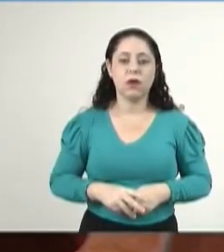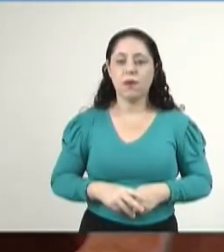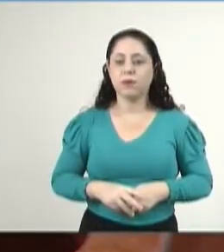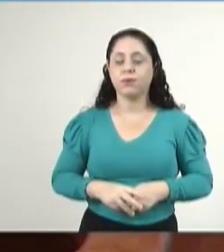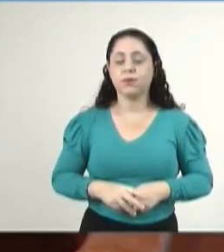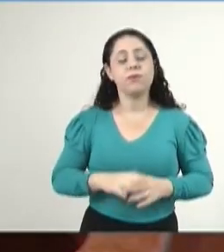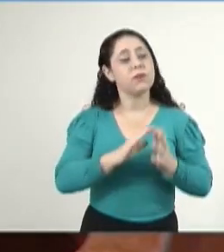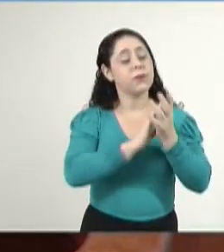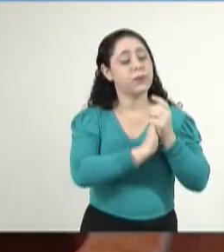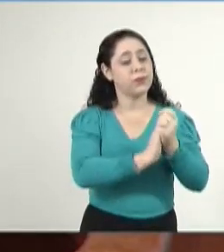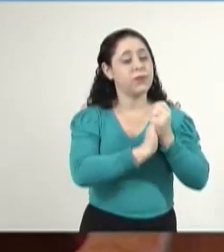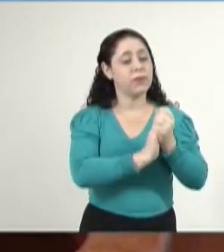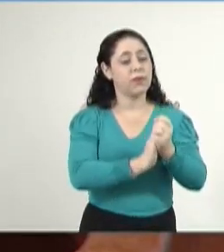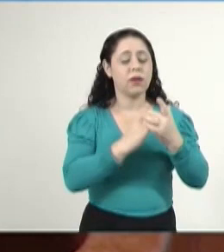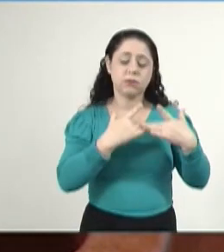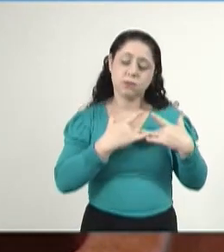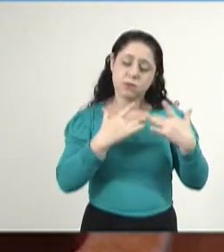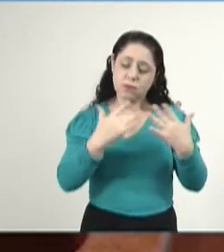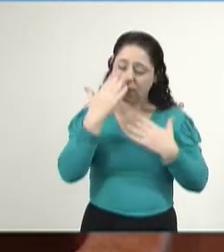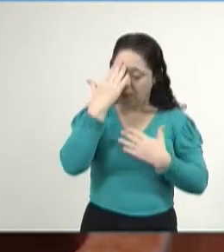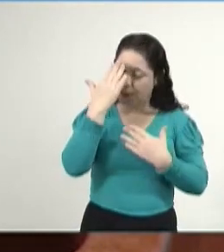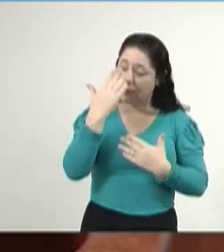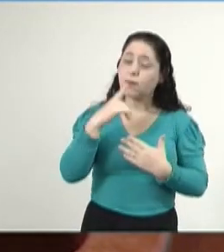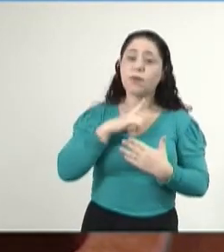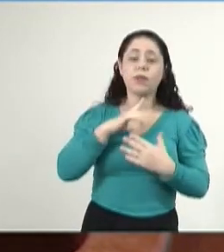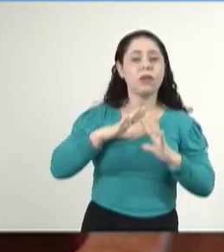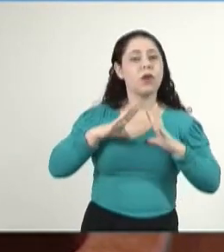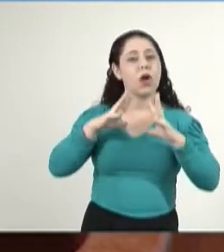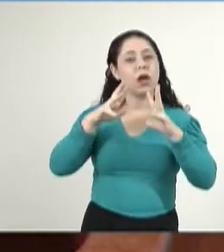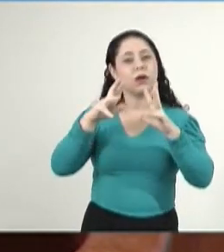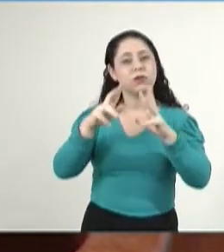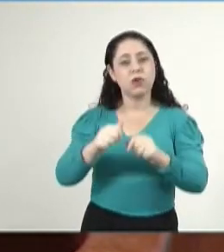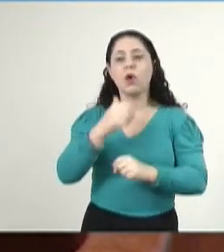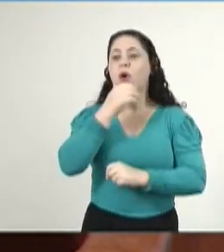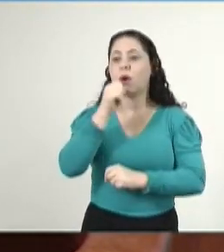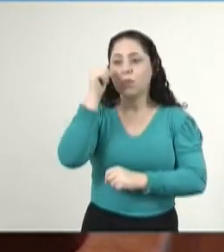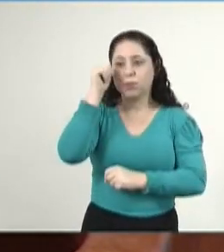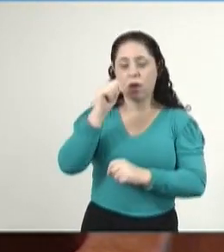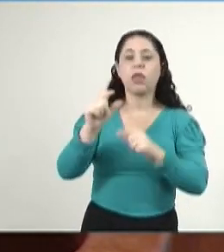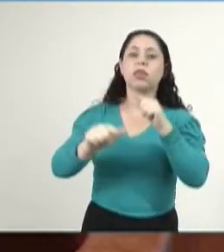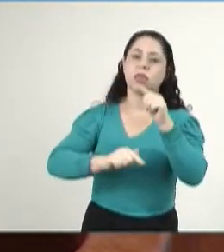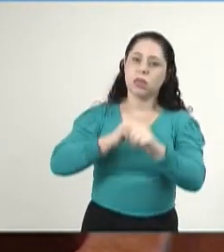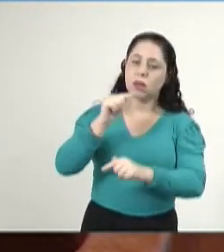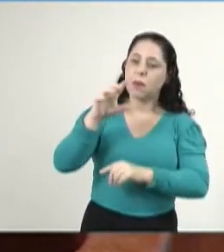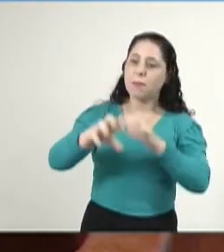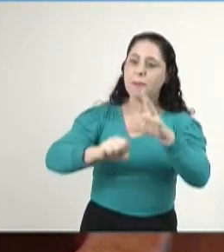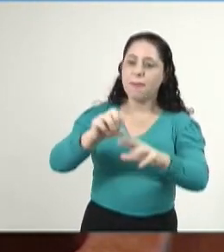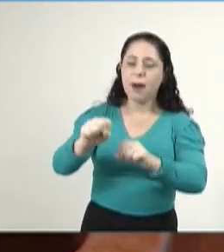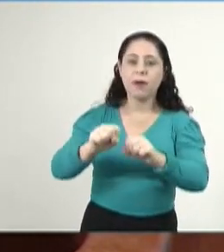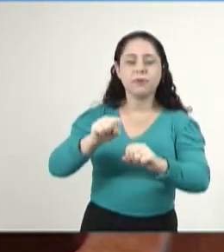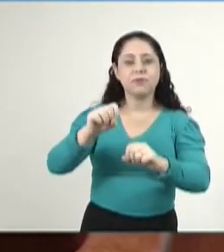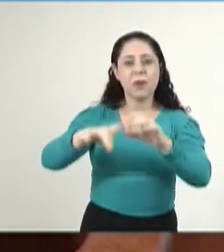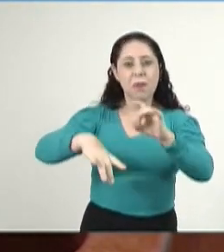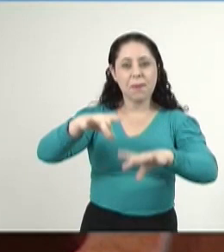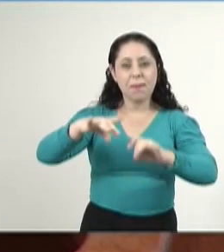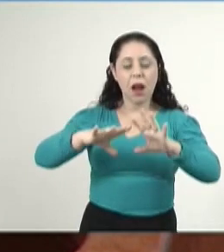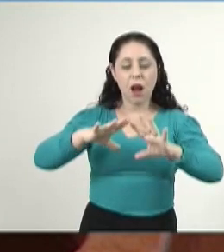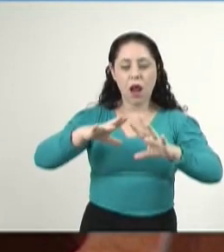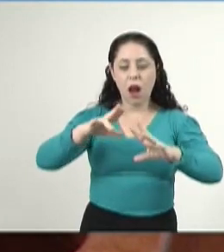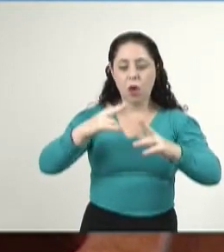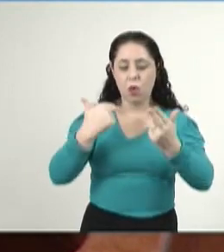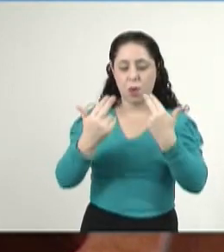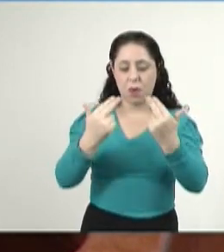Nossos parabéns e sinceros agradecimentos a todos os homens e mulheres que trabalham na coleta de resíduos, na limpeza